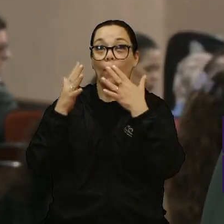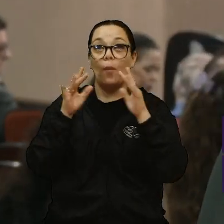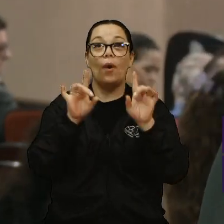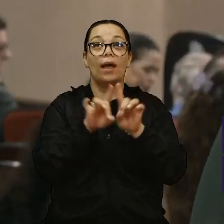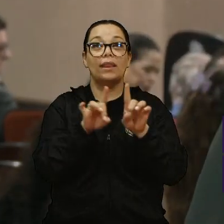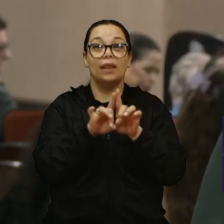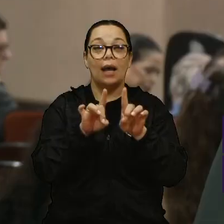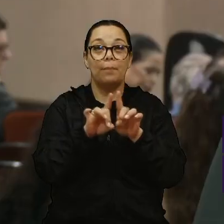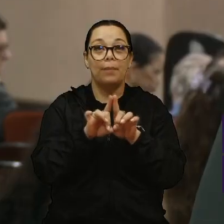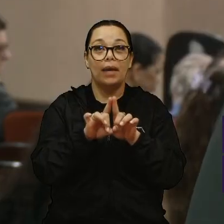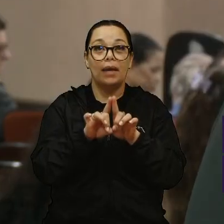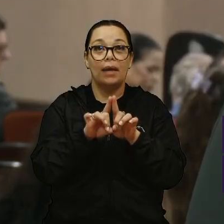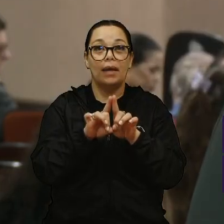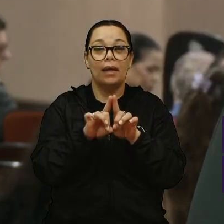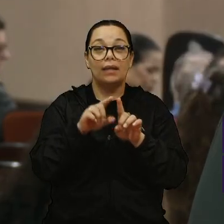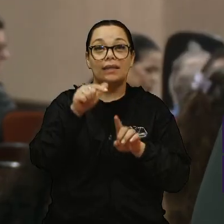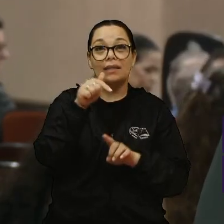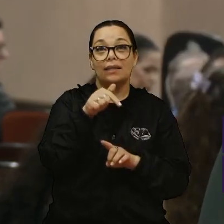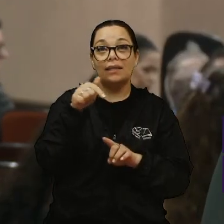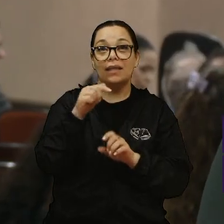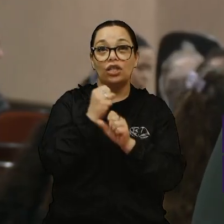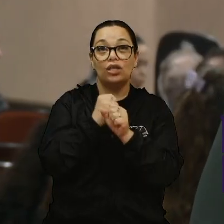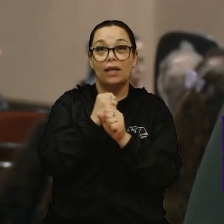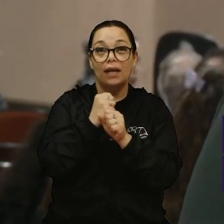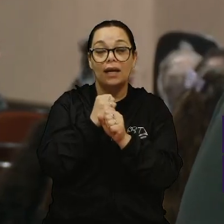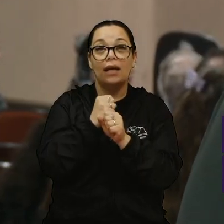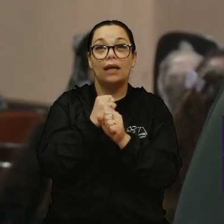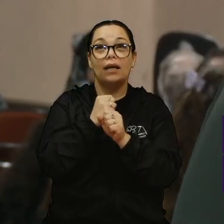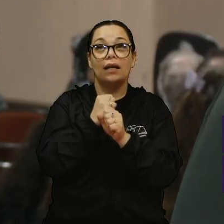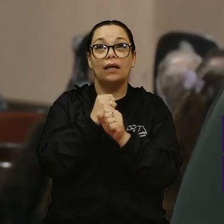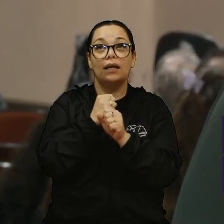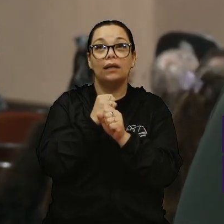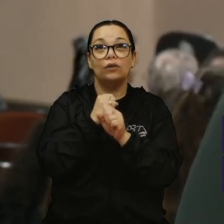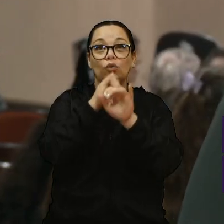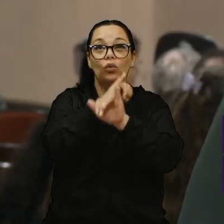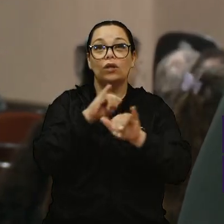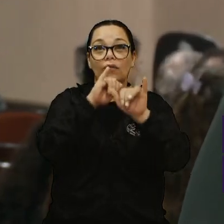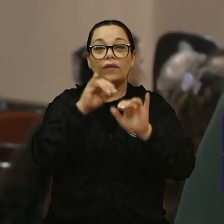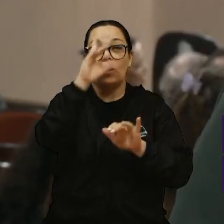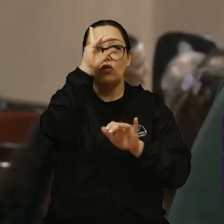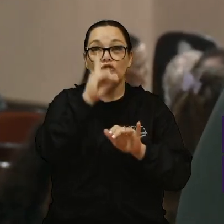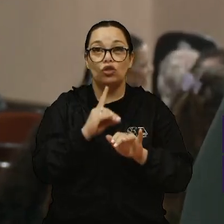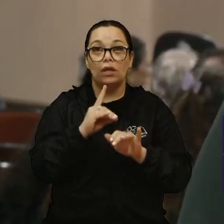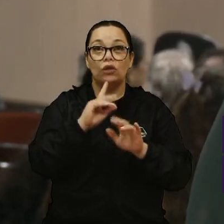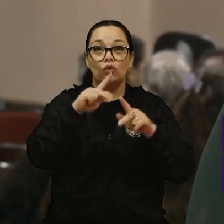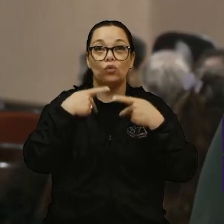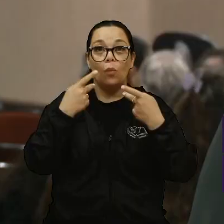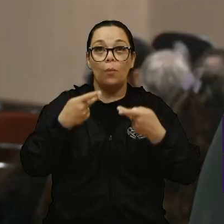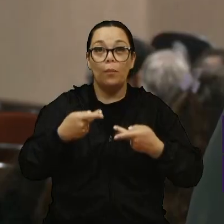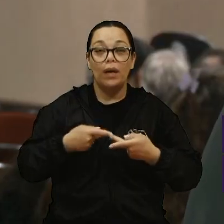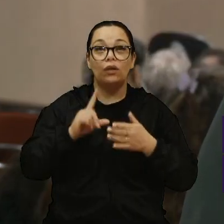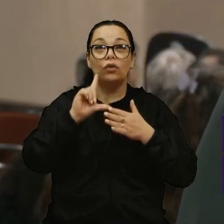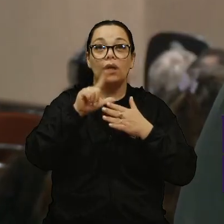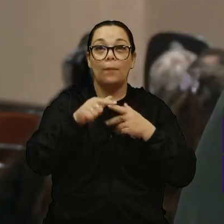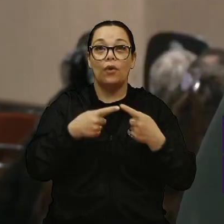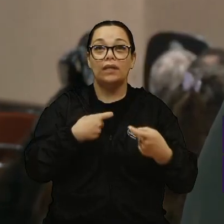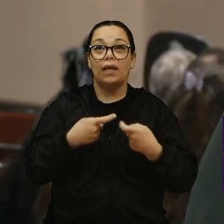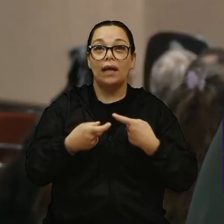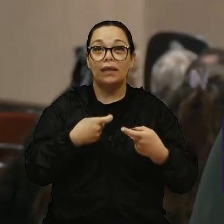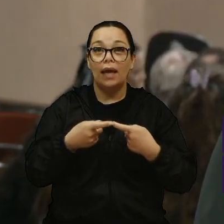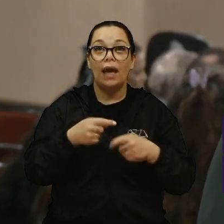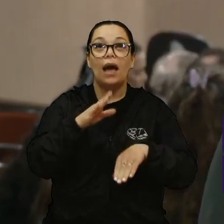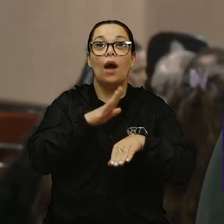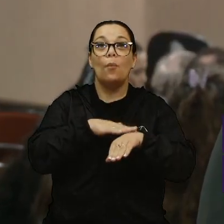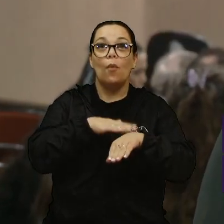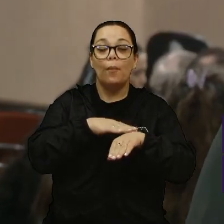também, esse ano, 77 anos da Declaração Universal dos Direitos Humanos, ali depois da guerra, é uma data